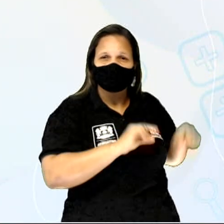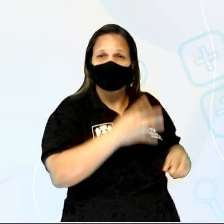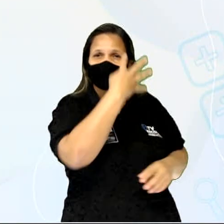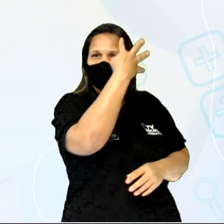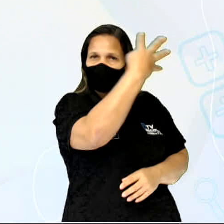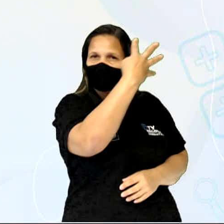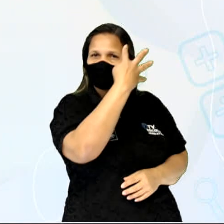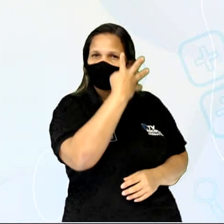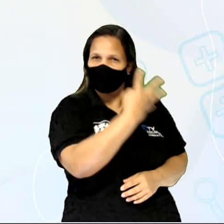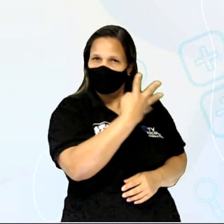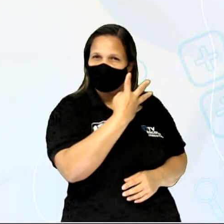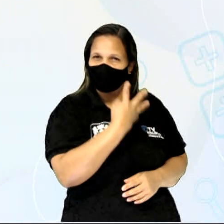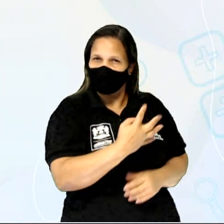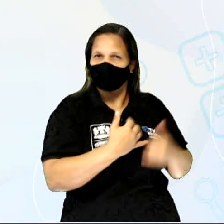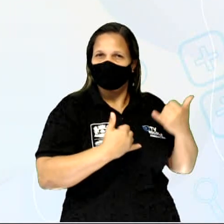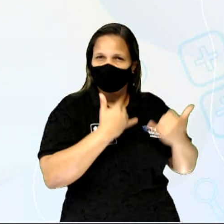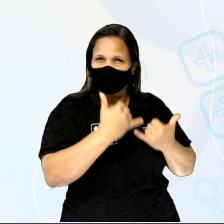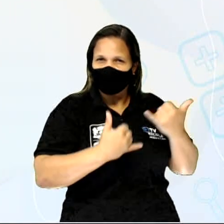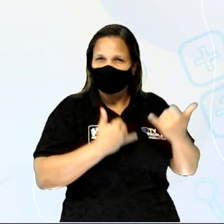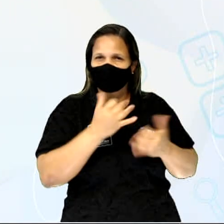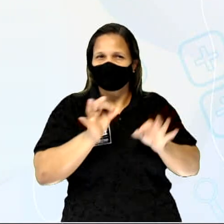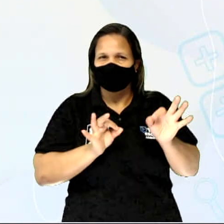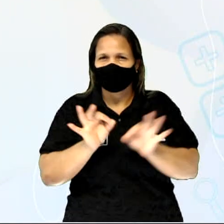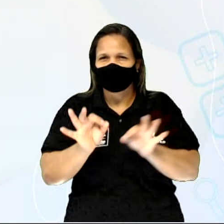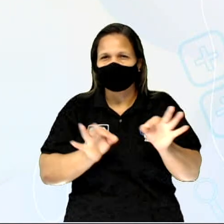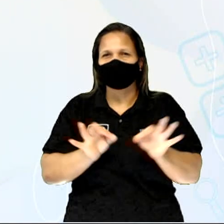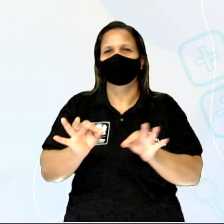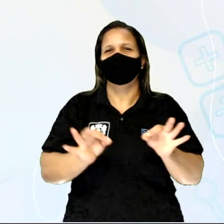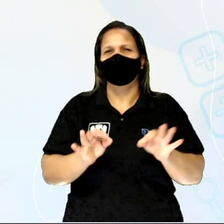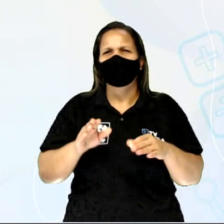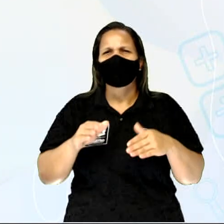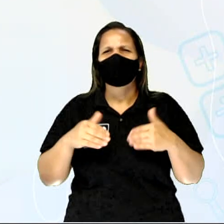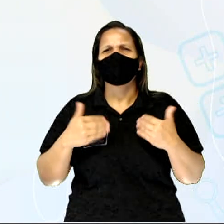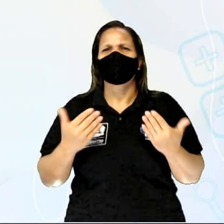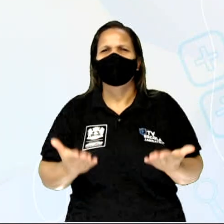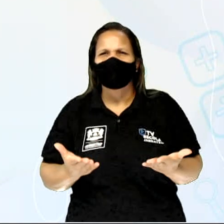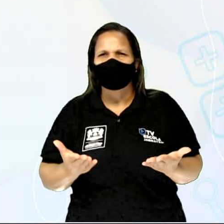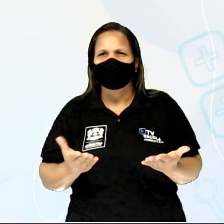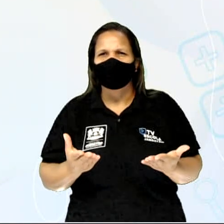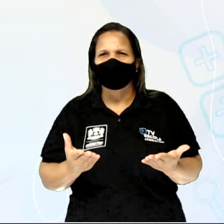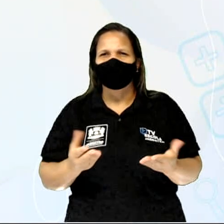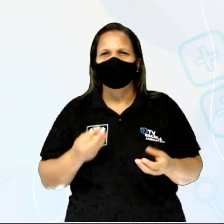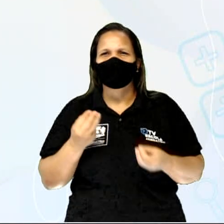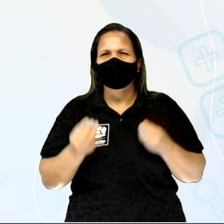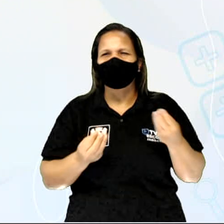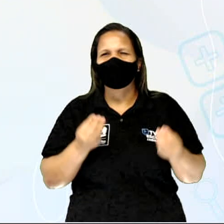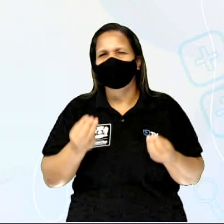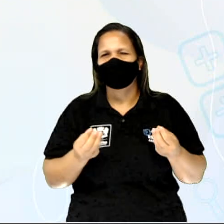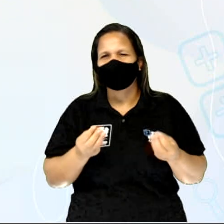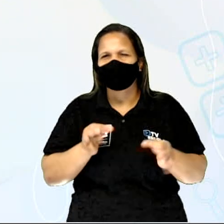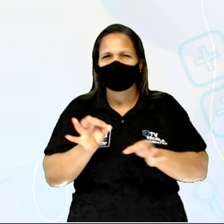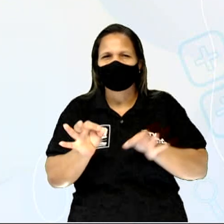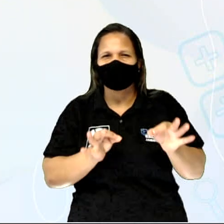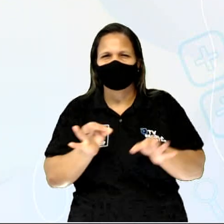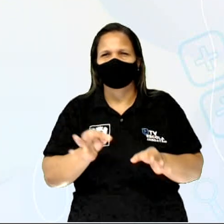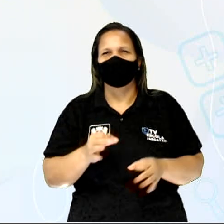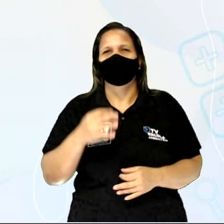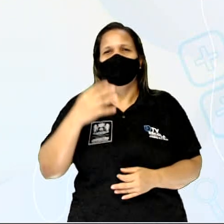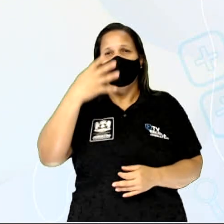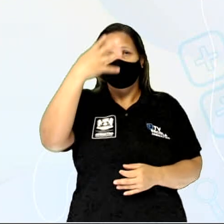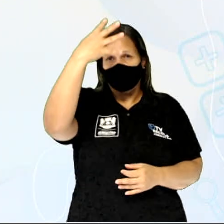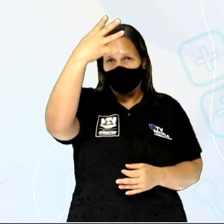prateleiras E aí como ficou essa organização quatro motocicletas da primeira